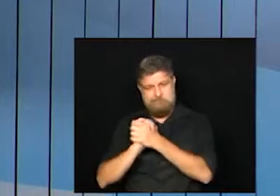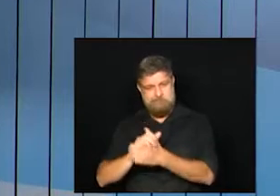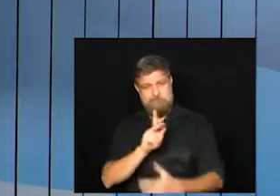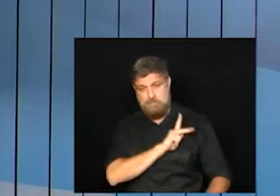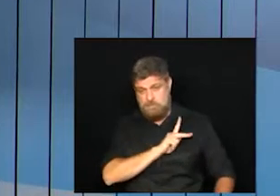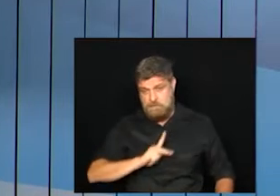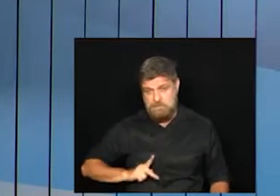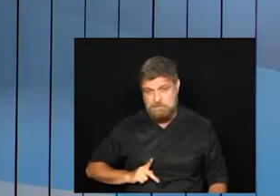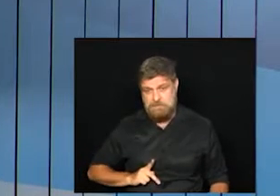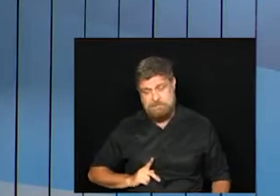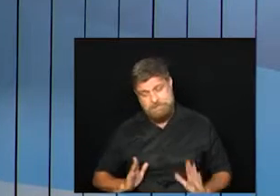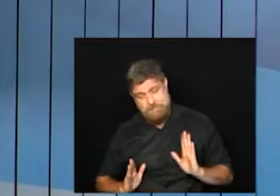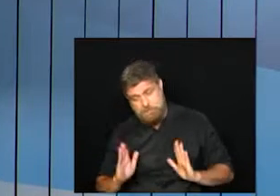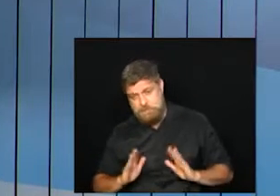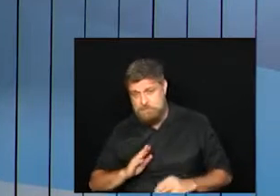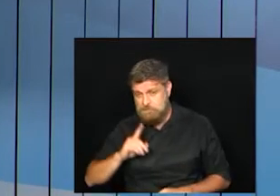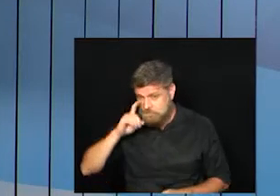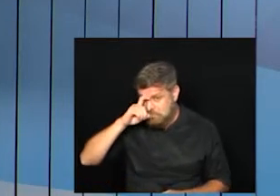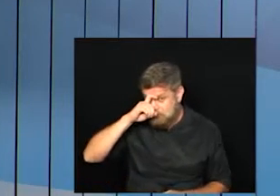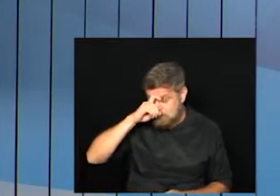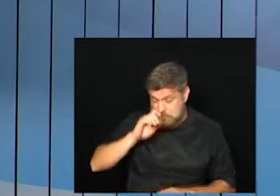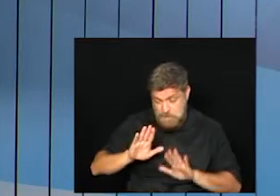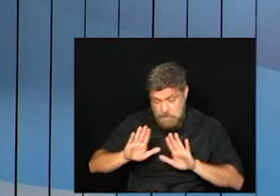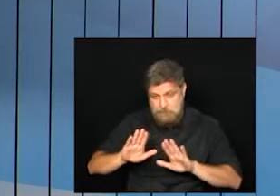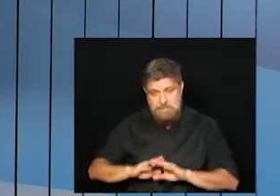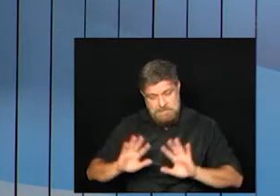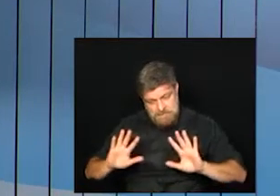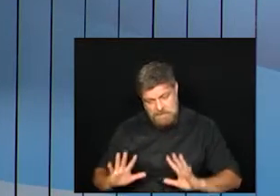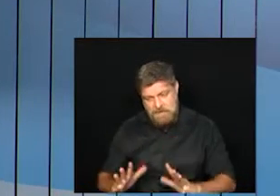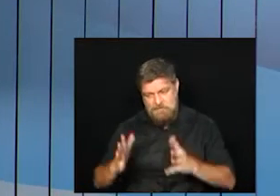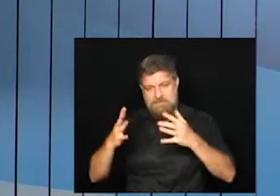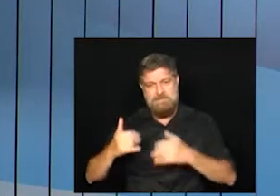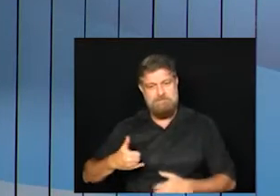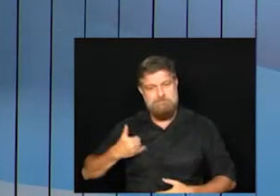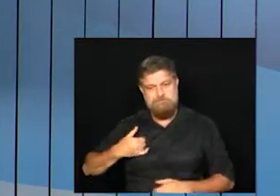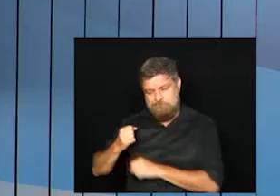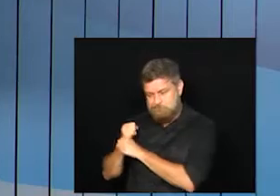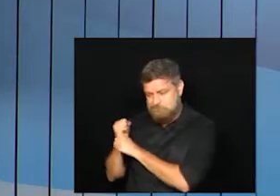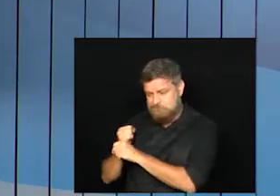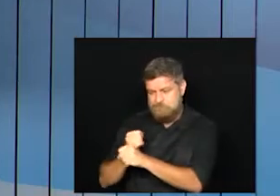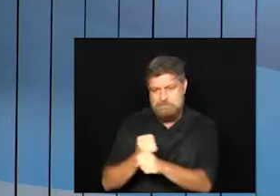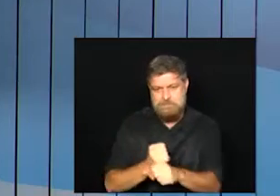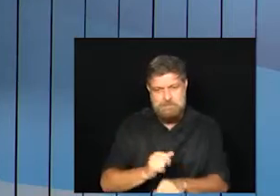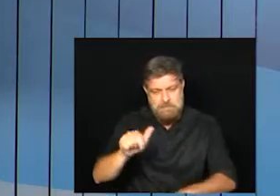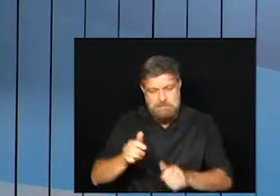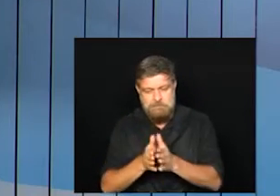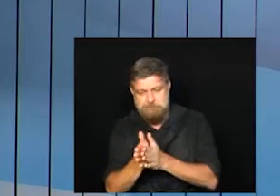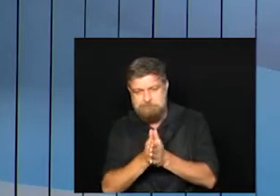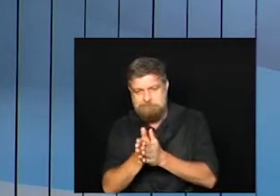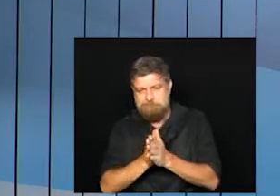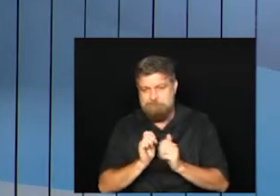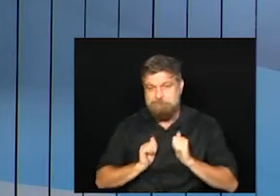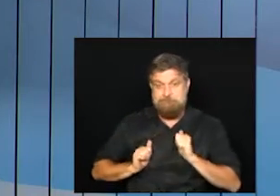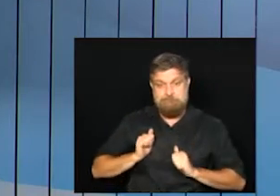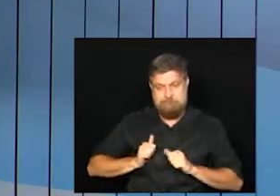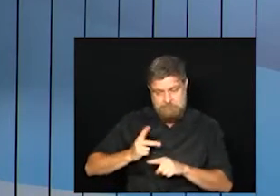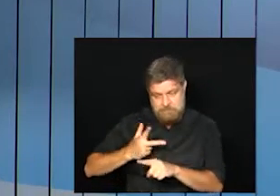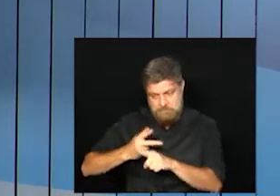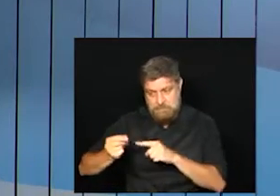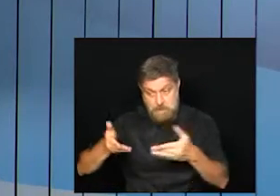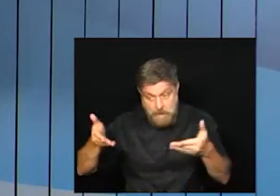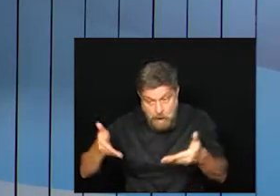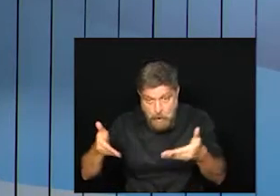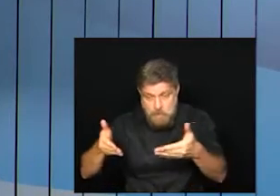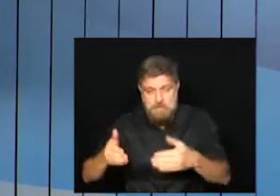que não vive uma grande fase, mas comemorando, então, o aniversário e os torcedores esperando uma vitória no dia de hoje.